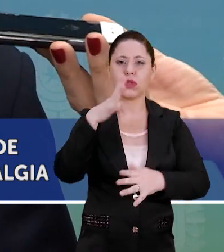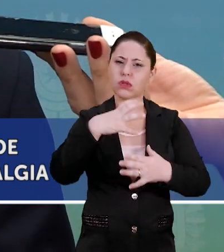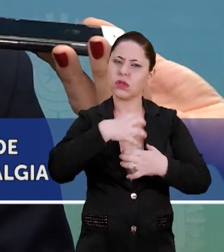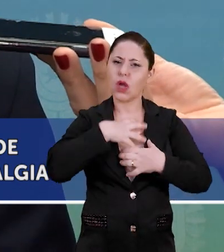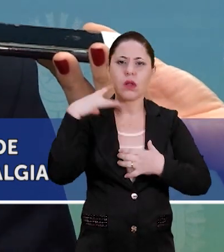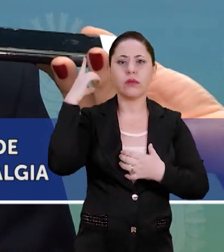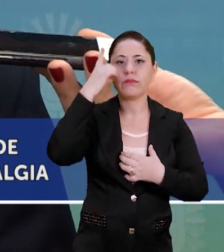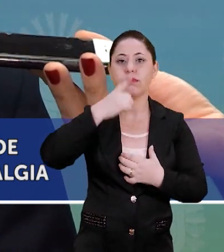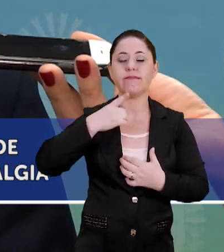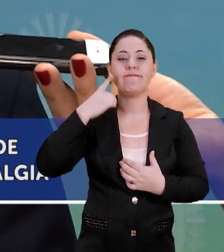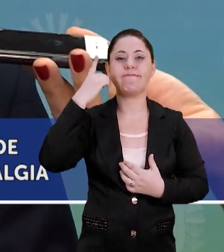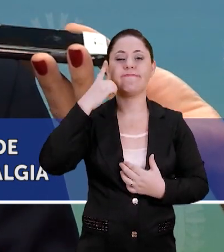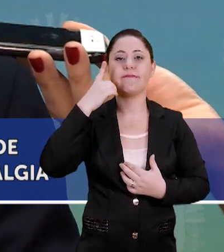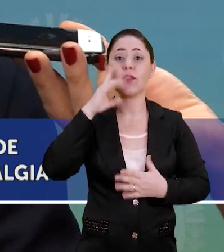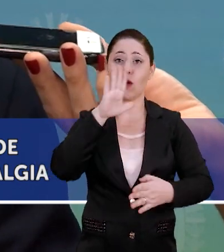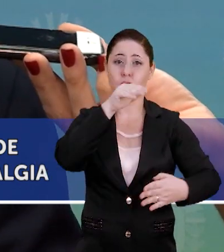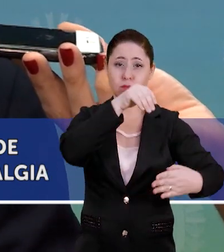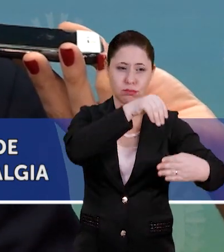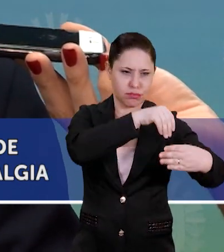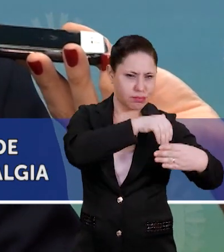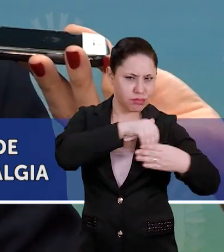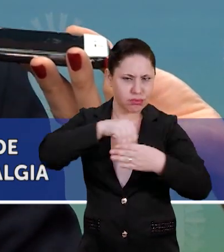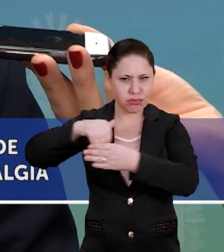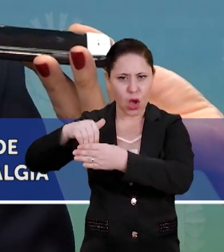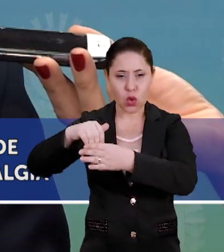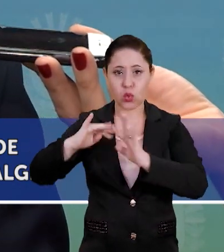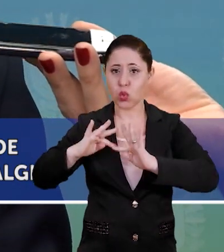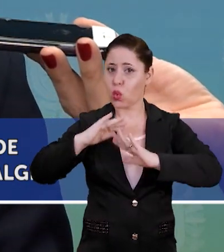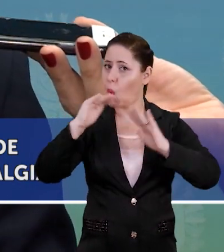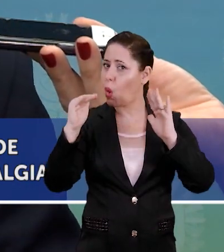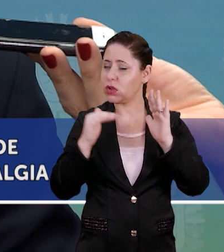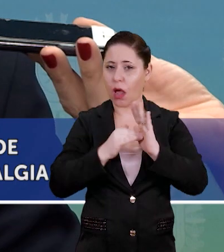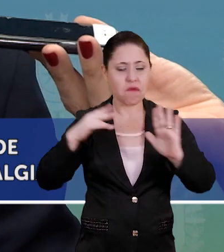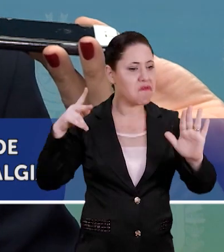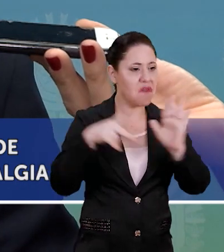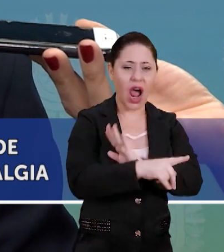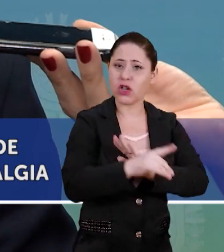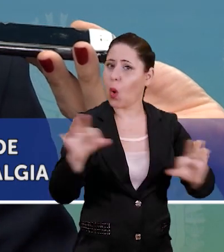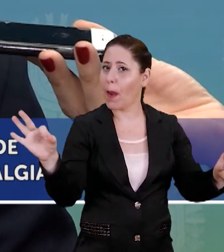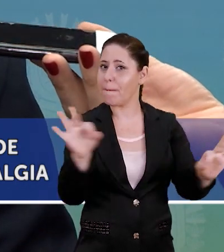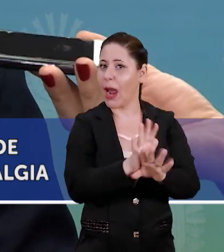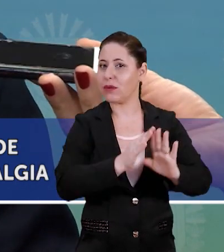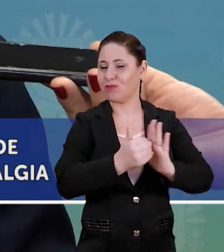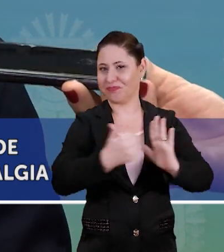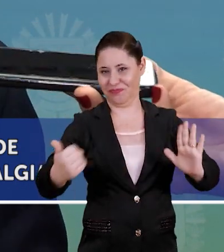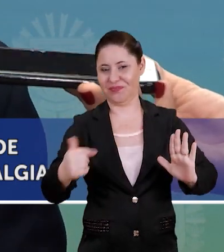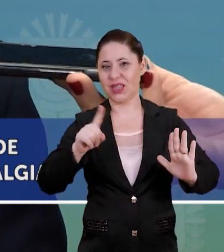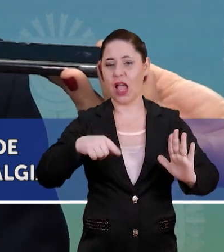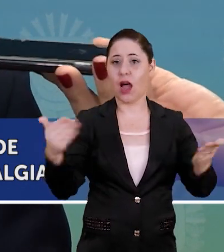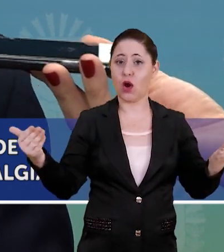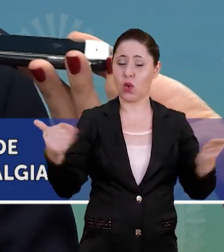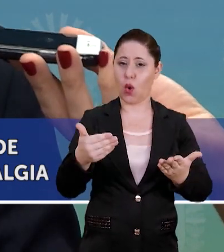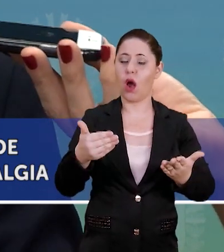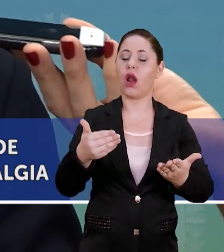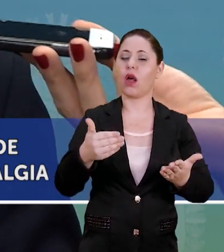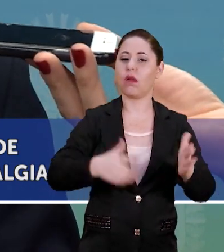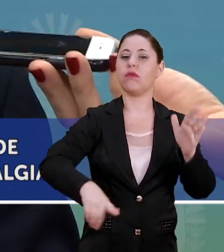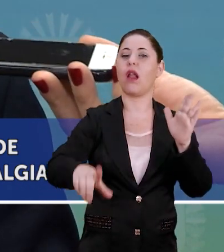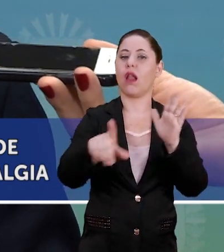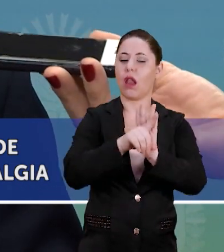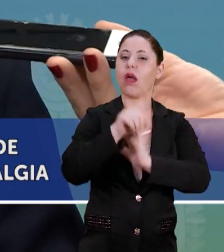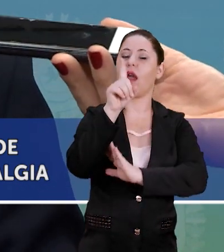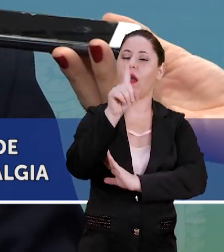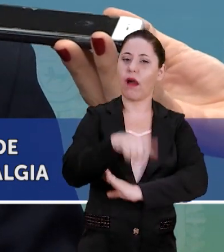conseguimos sensibilizar os deputados e foi uma votação unânime derrubando o veto do governo. Então a partir de agora